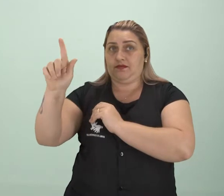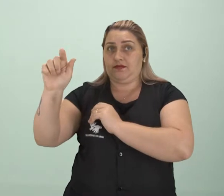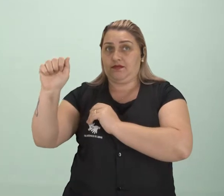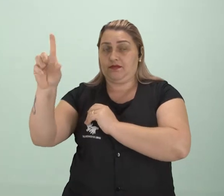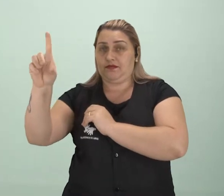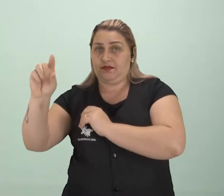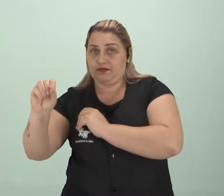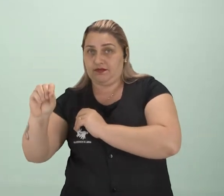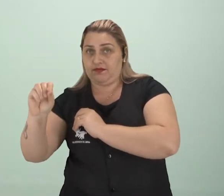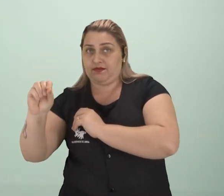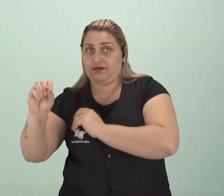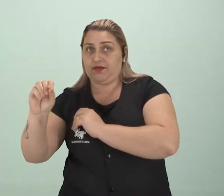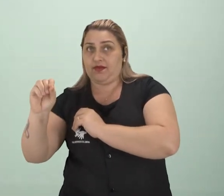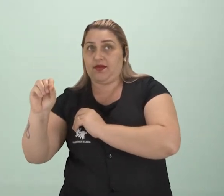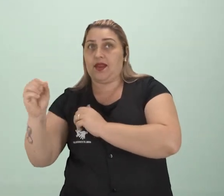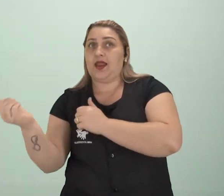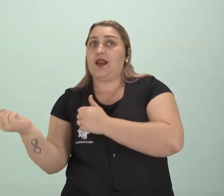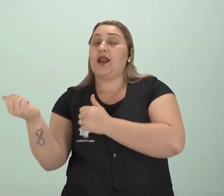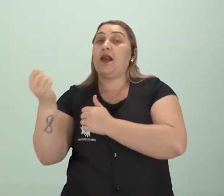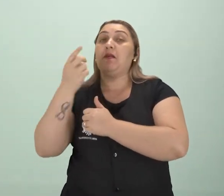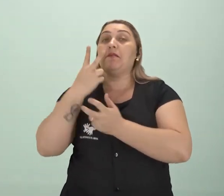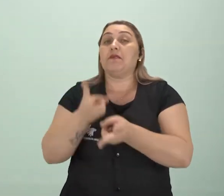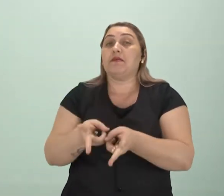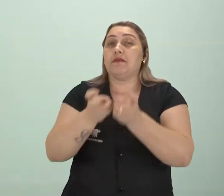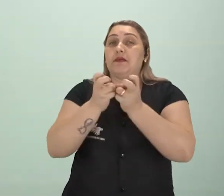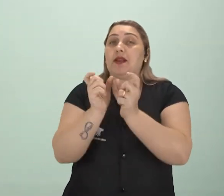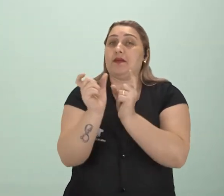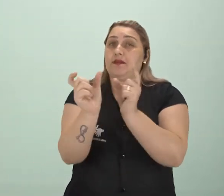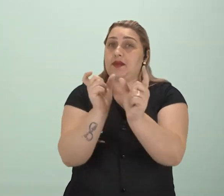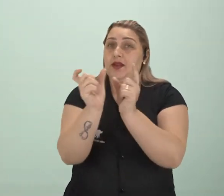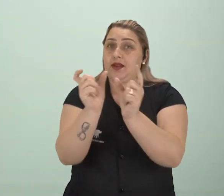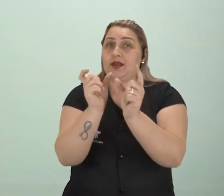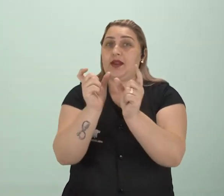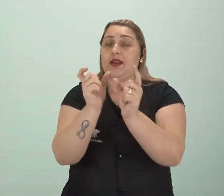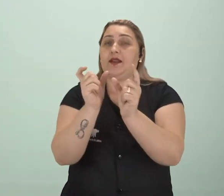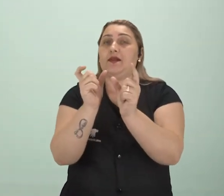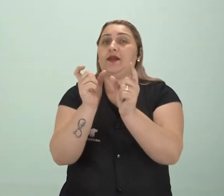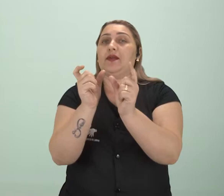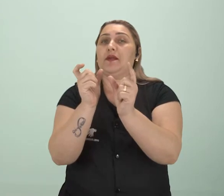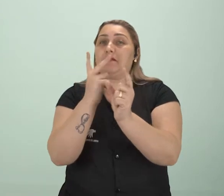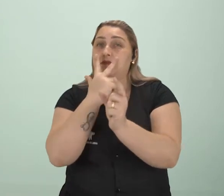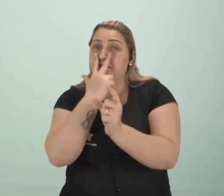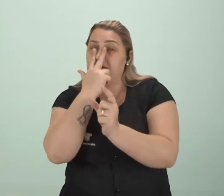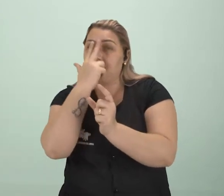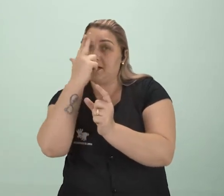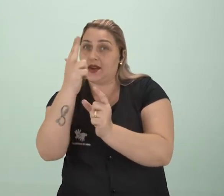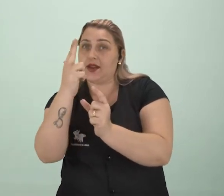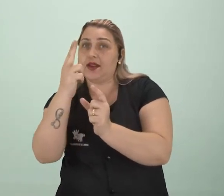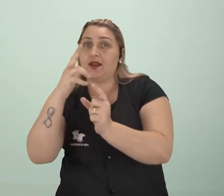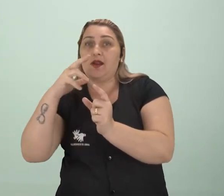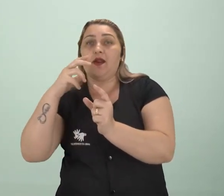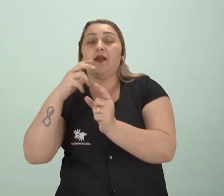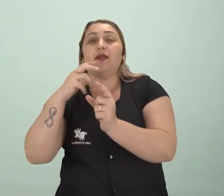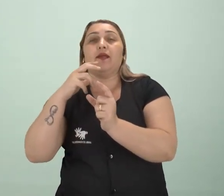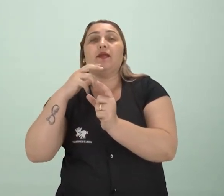português eu digo advogado. Percebam que as palavras têm uma sonorização muito parecida.